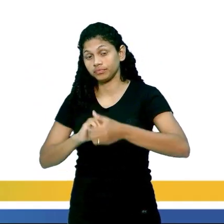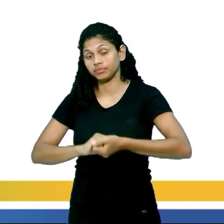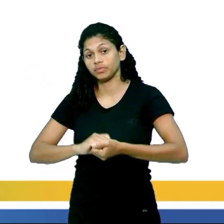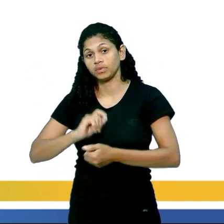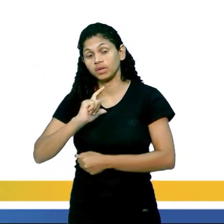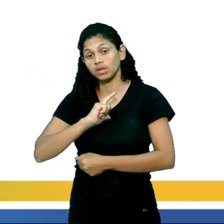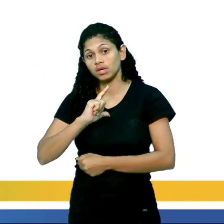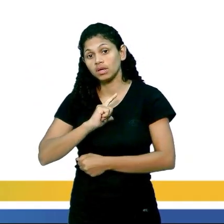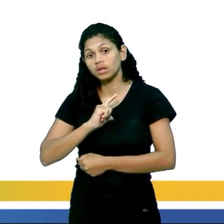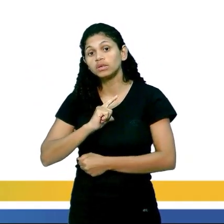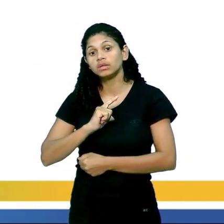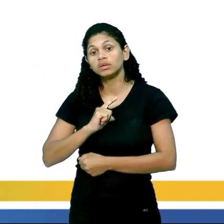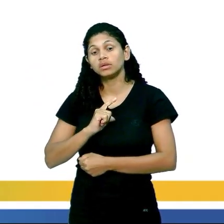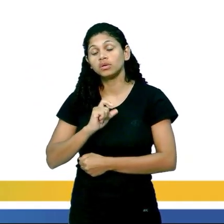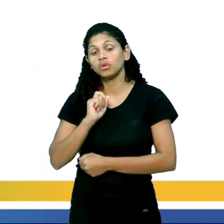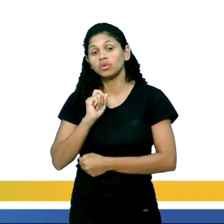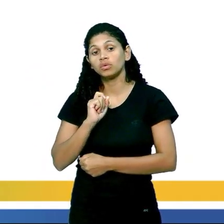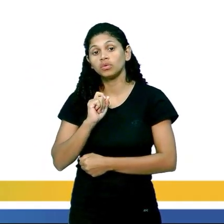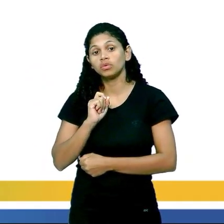média aritmética.